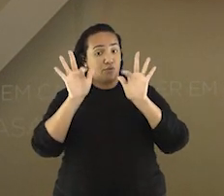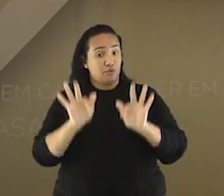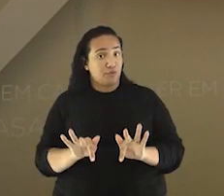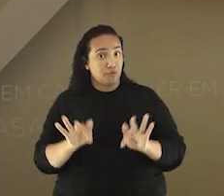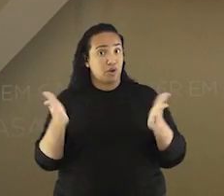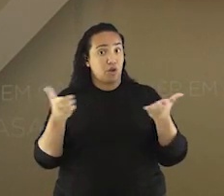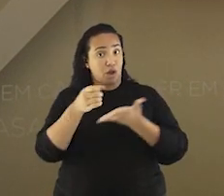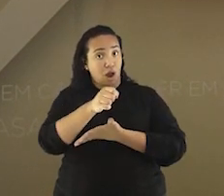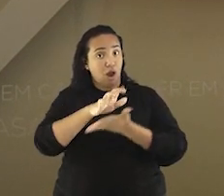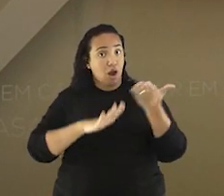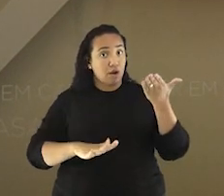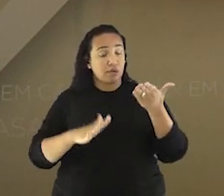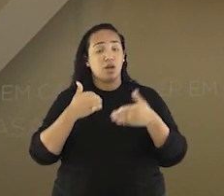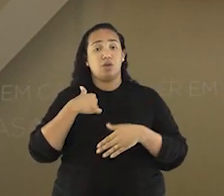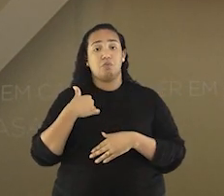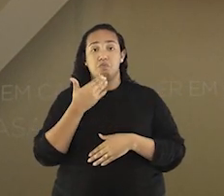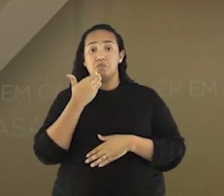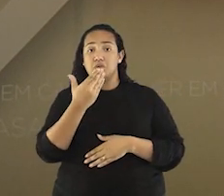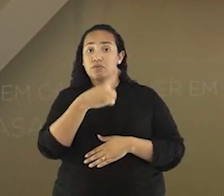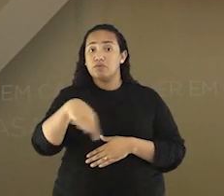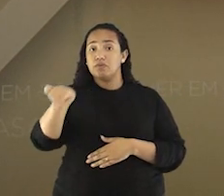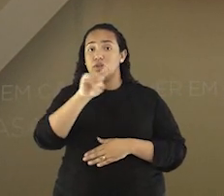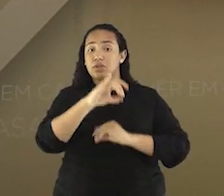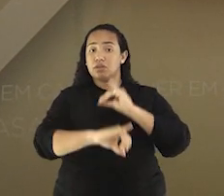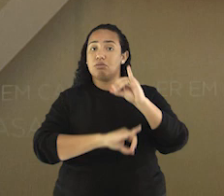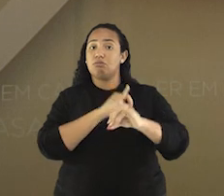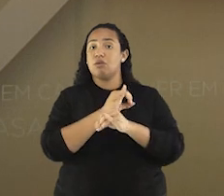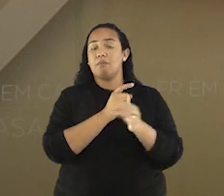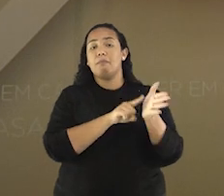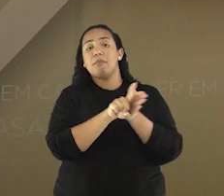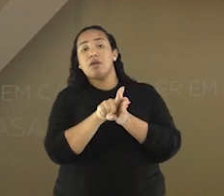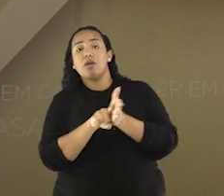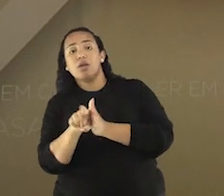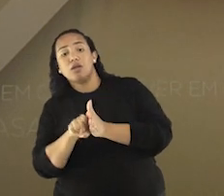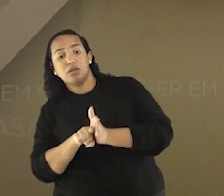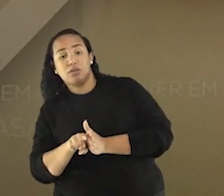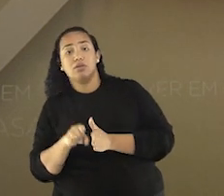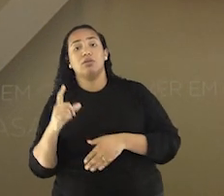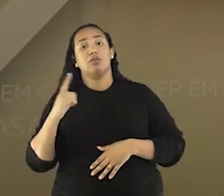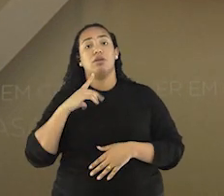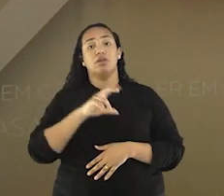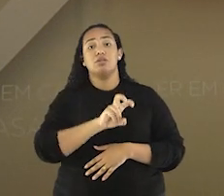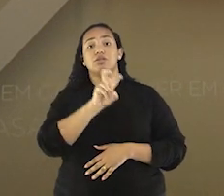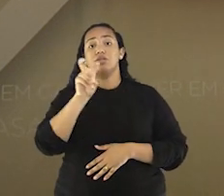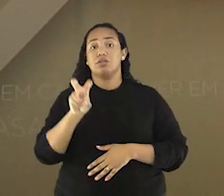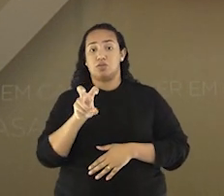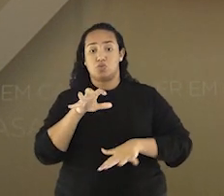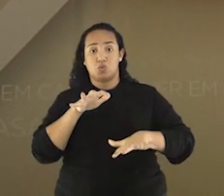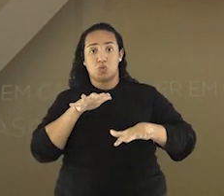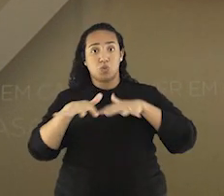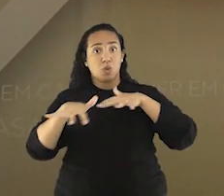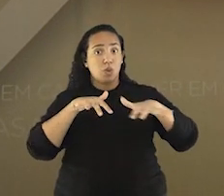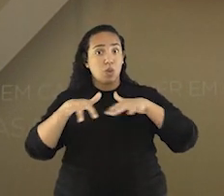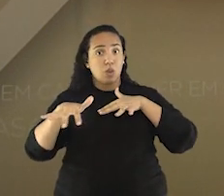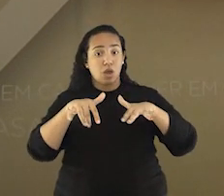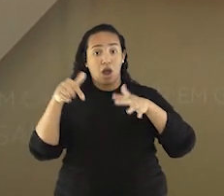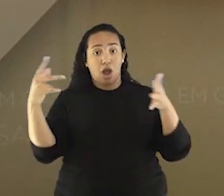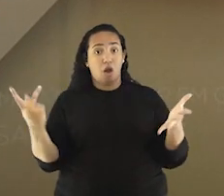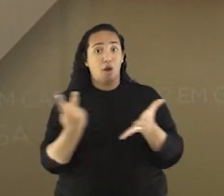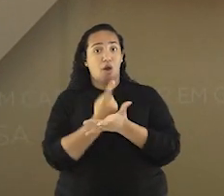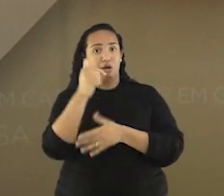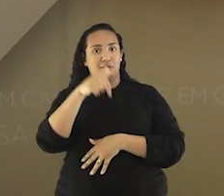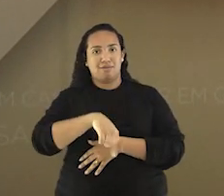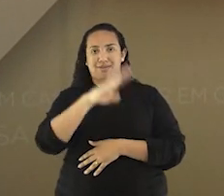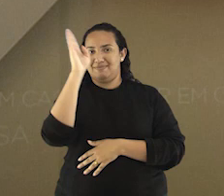casa, eu quero que você pesquise na internet quais foram os 5 maiores terremotos que ocorreram no Brasil.